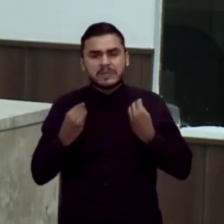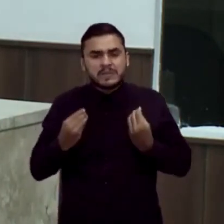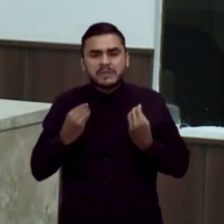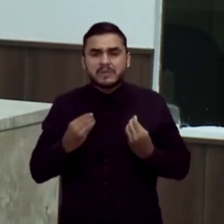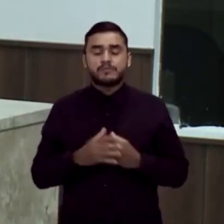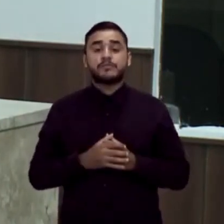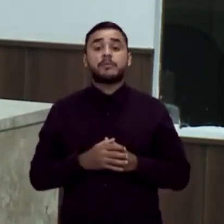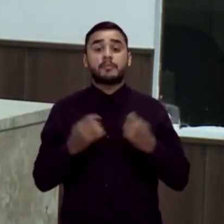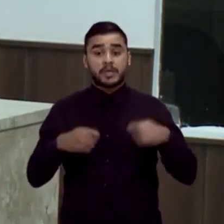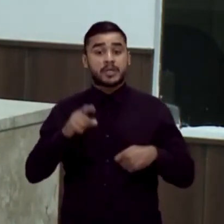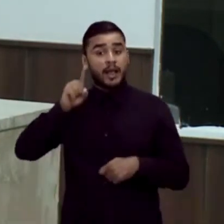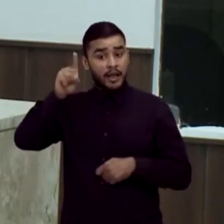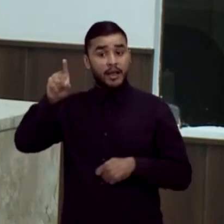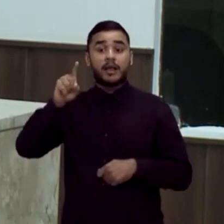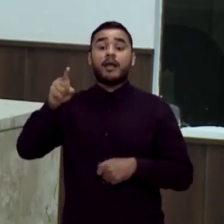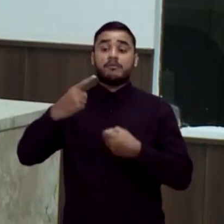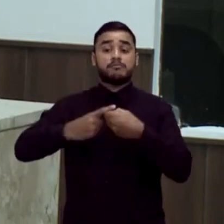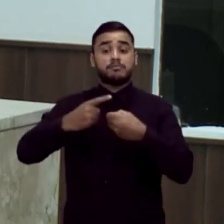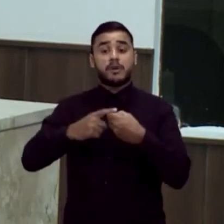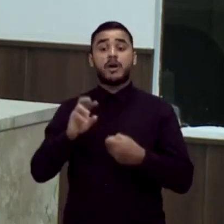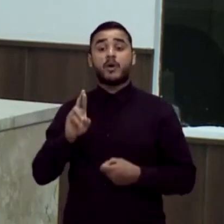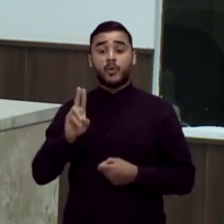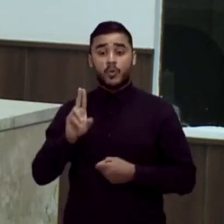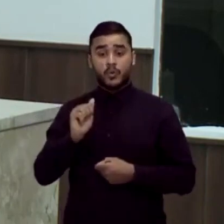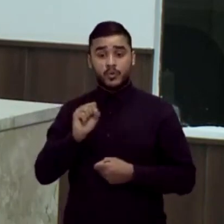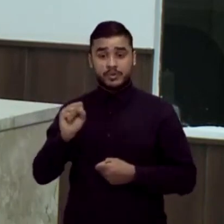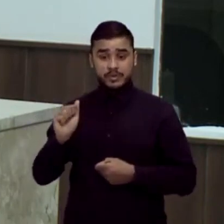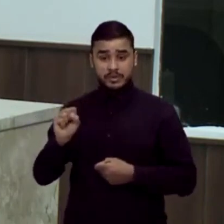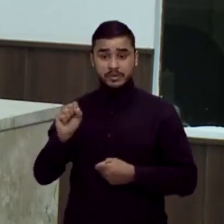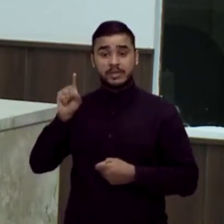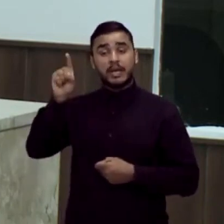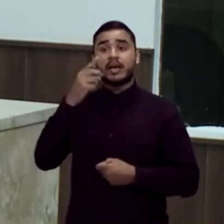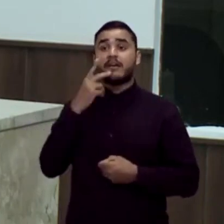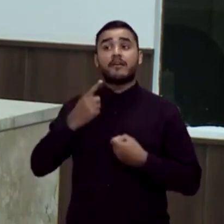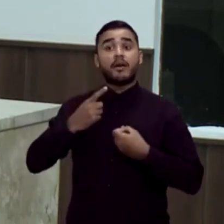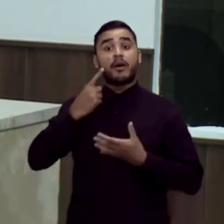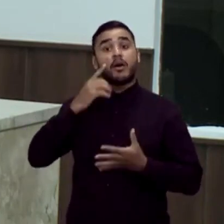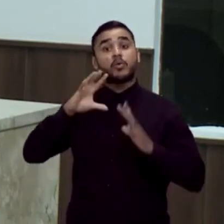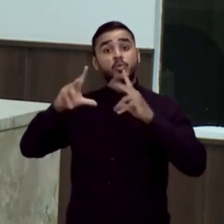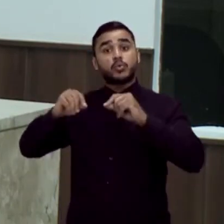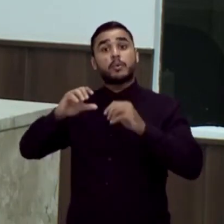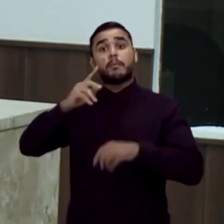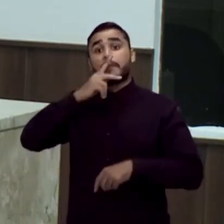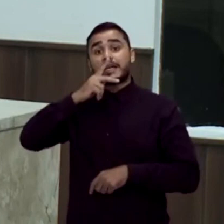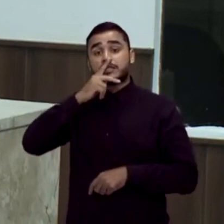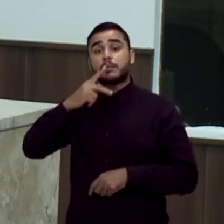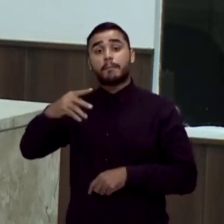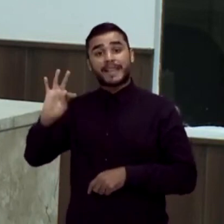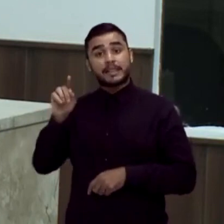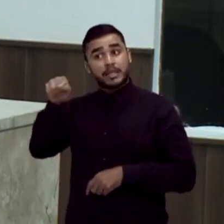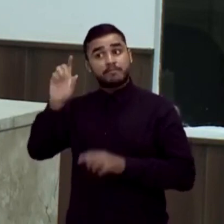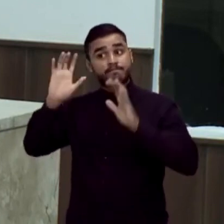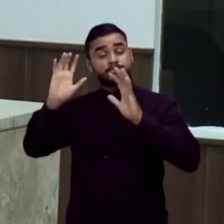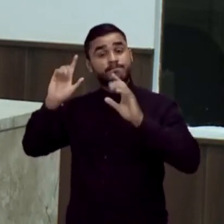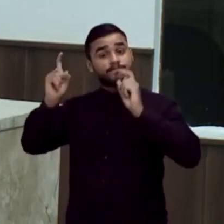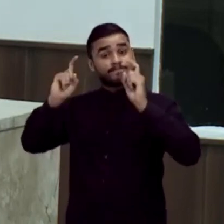PT de Russas já está tomando as decisões necessárias, e esse rapaz tem que ir